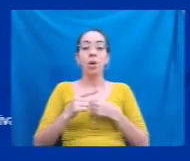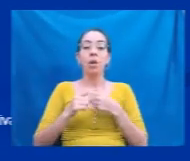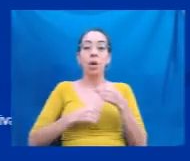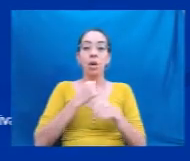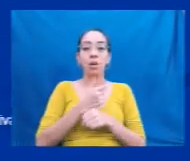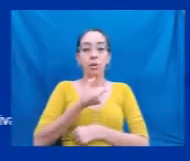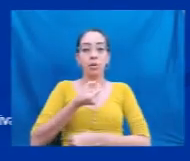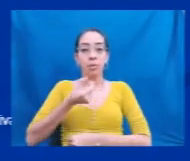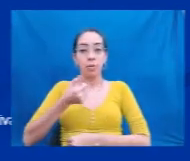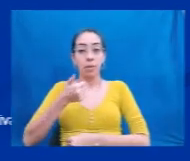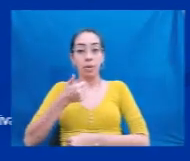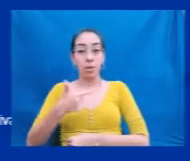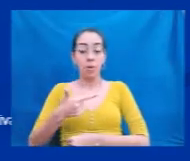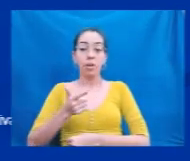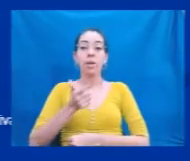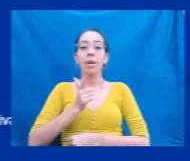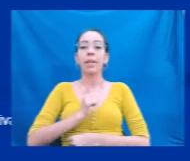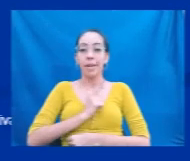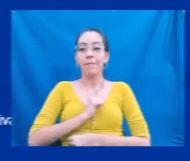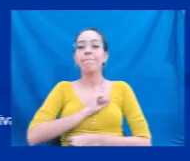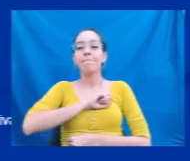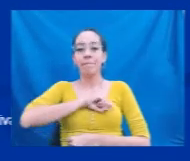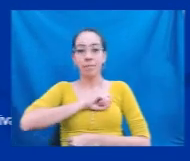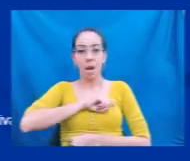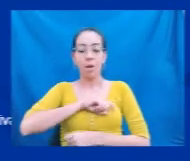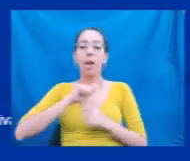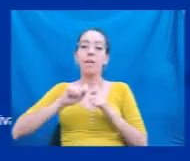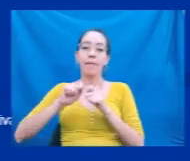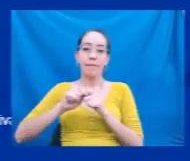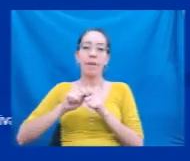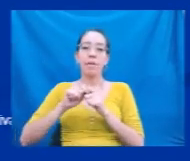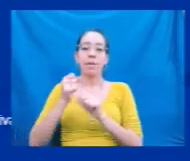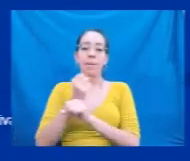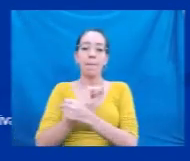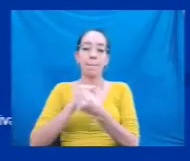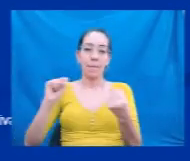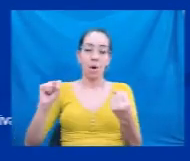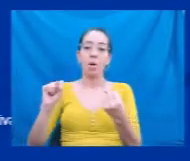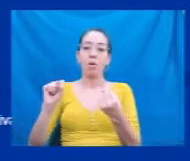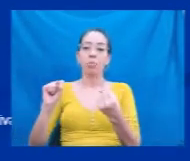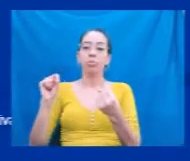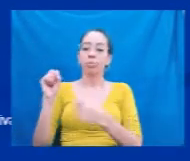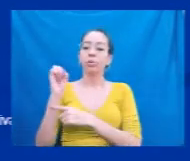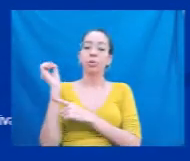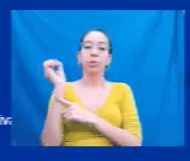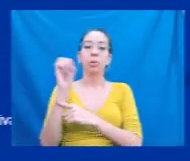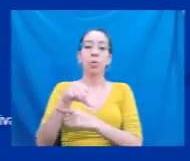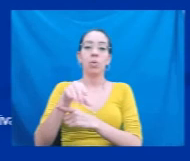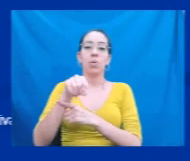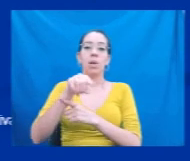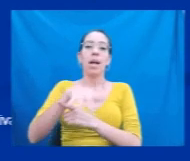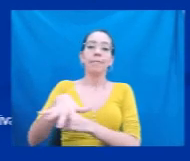explosivos também tinham sido feitos com nitrato de amônio e resultou na morte de 202 pessoas e 209